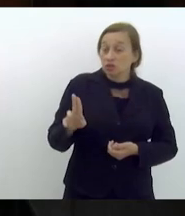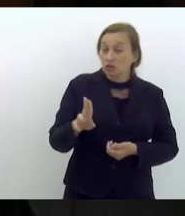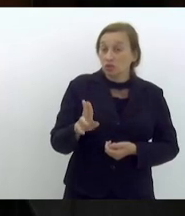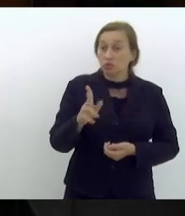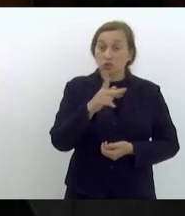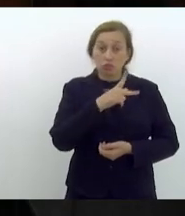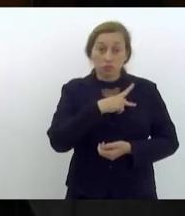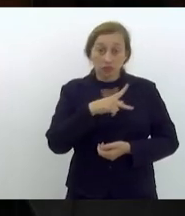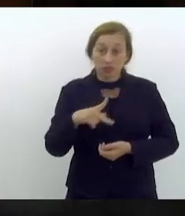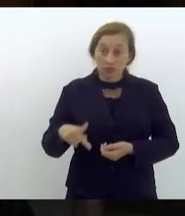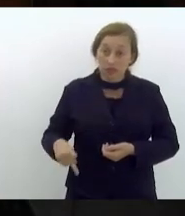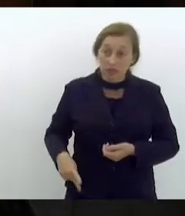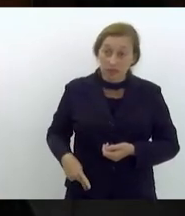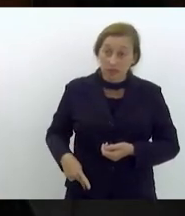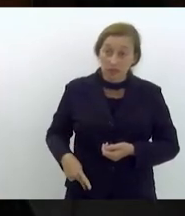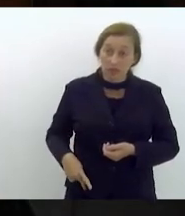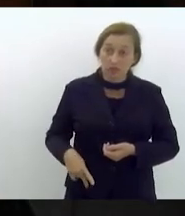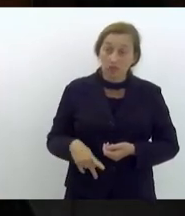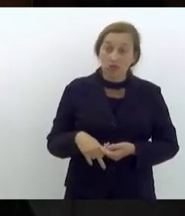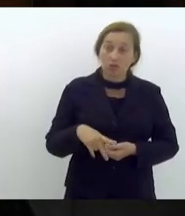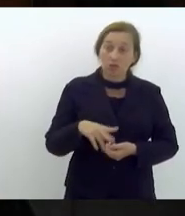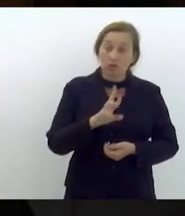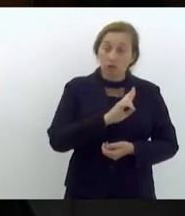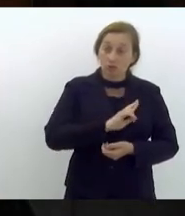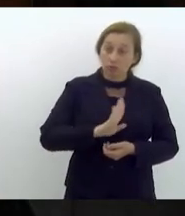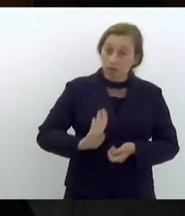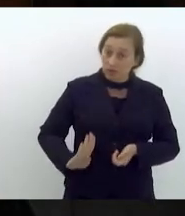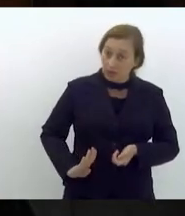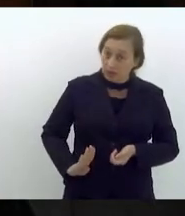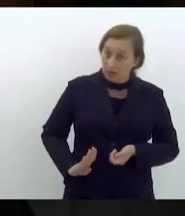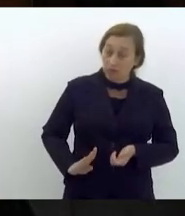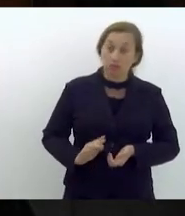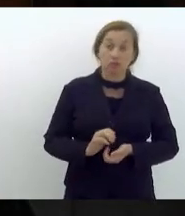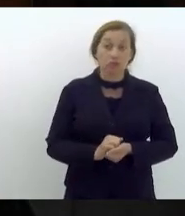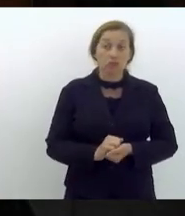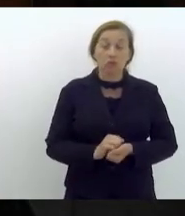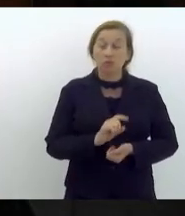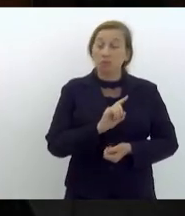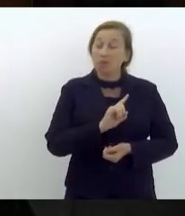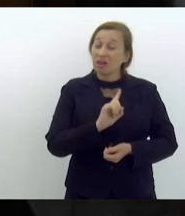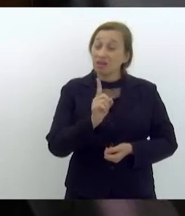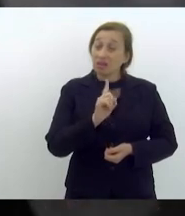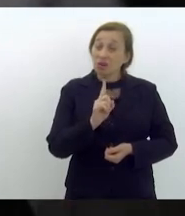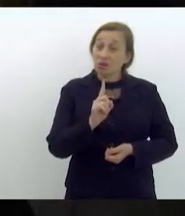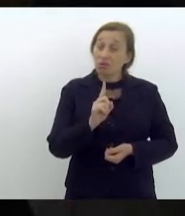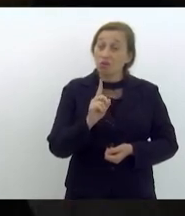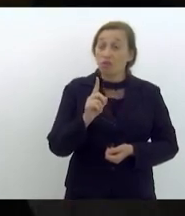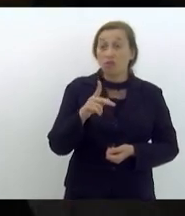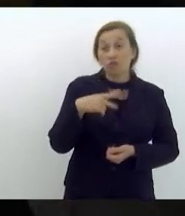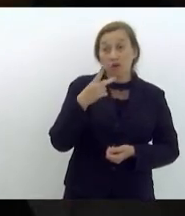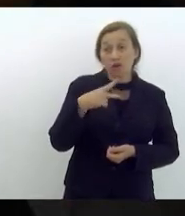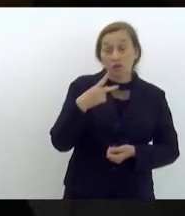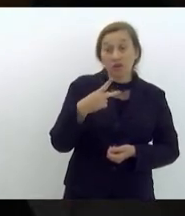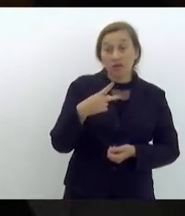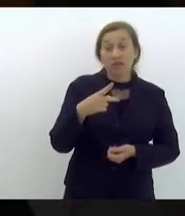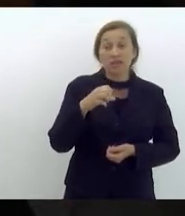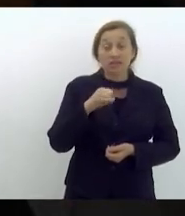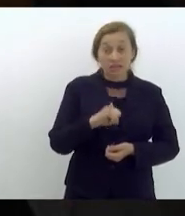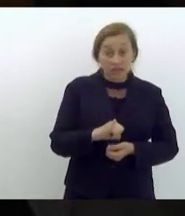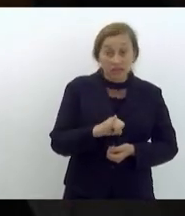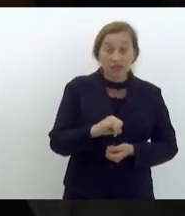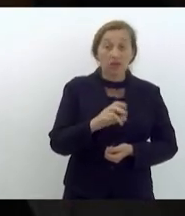Presidente Rodrigo Bacelar E aí ele não especificou se era do Presidente